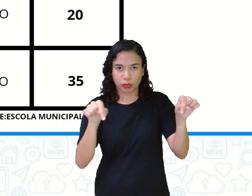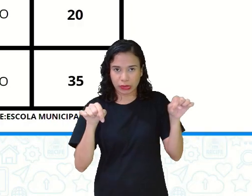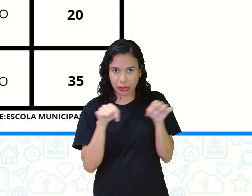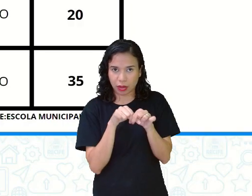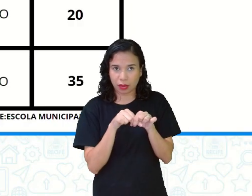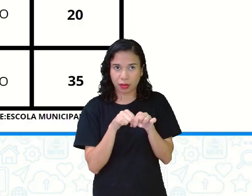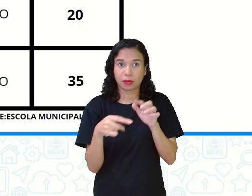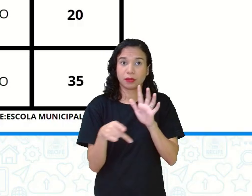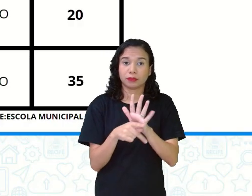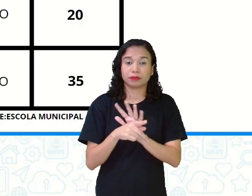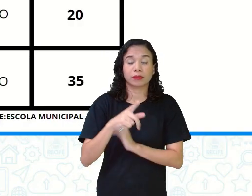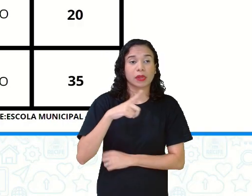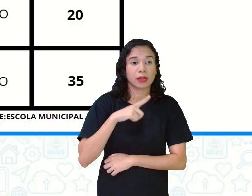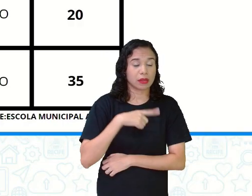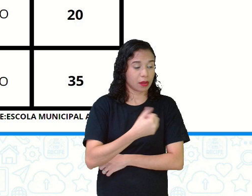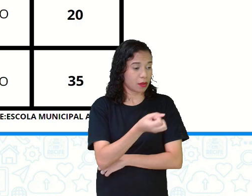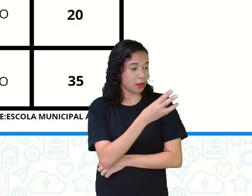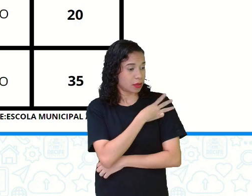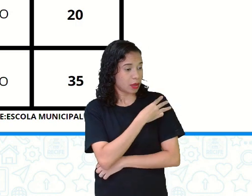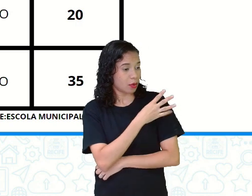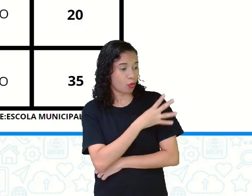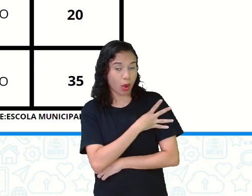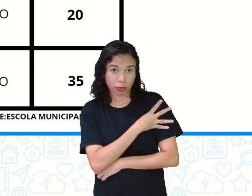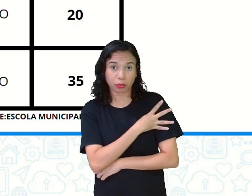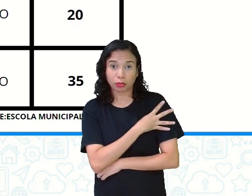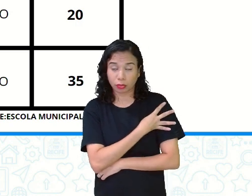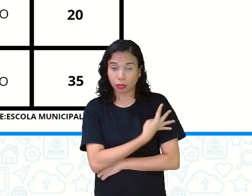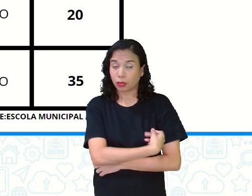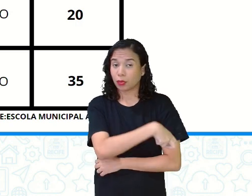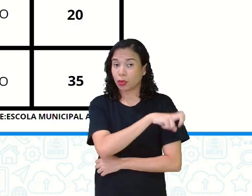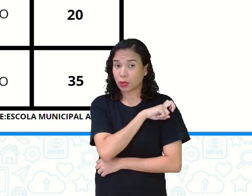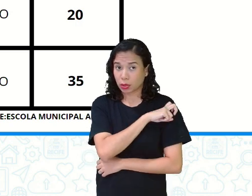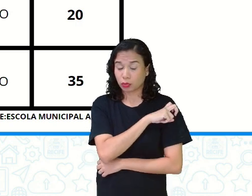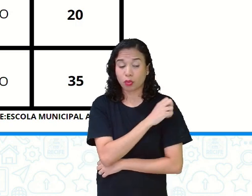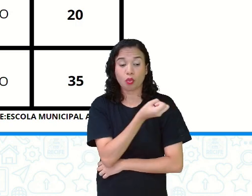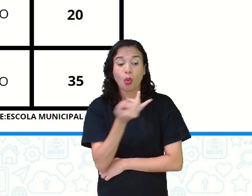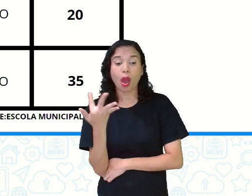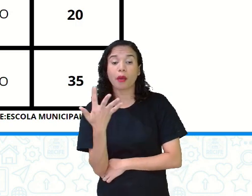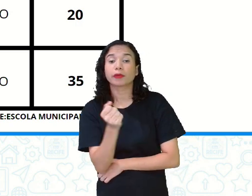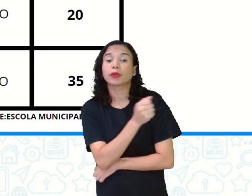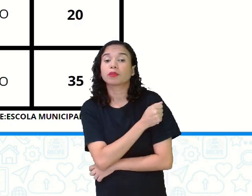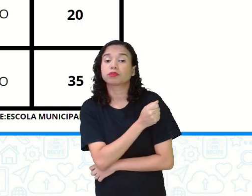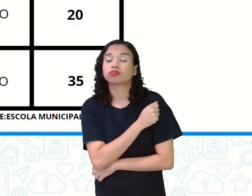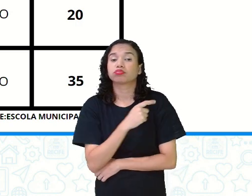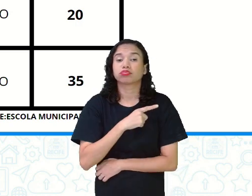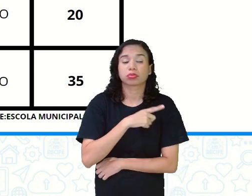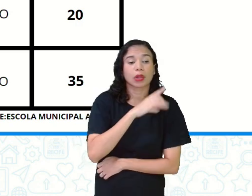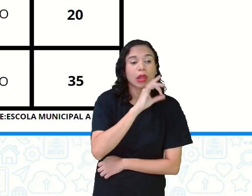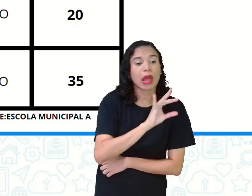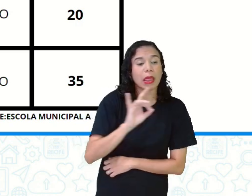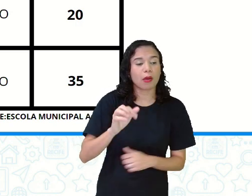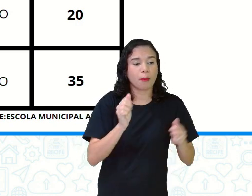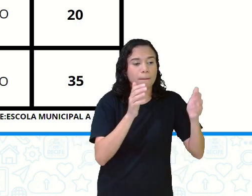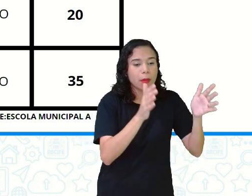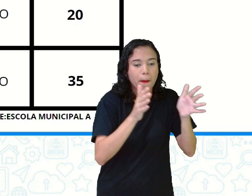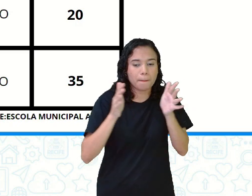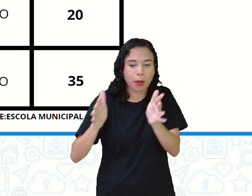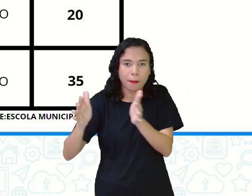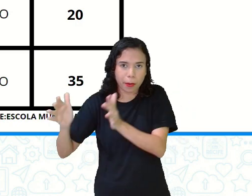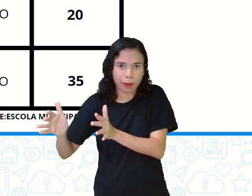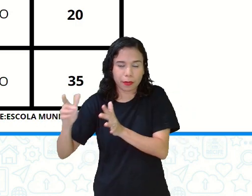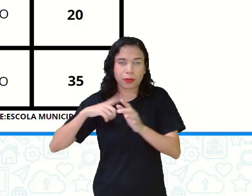Nesse caso, eu tenho do 3º, do 4º e do 5º ano, beleza? Eu já tenho meu título